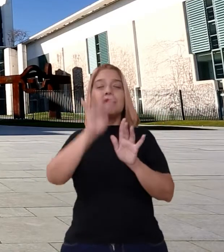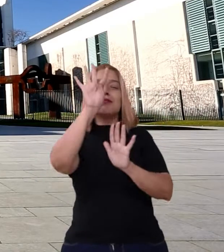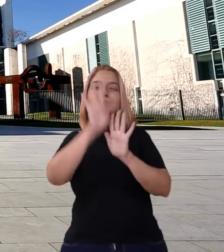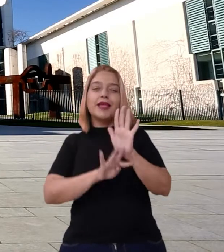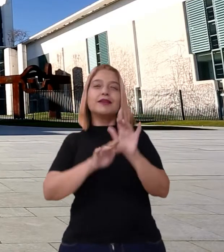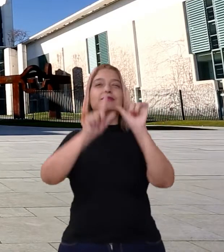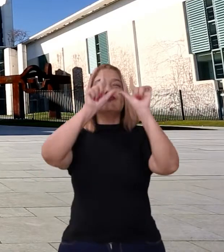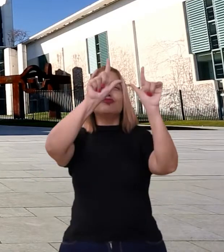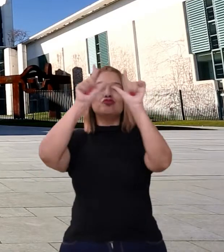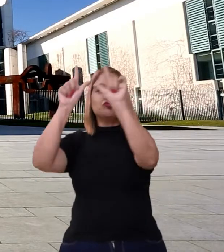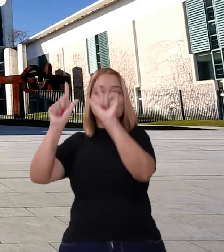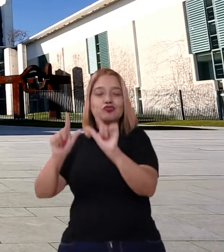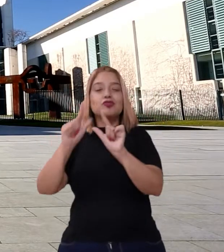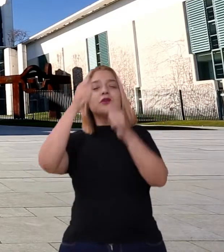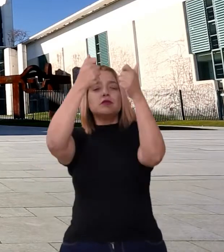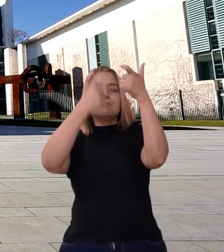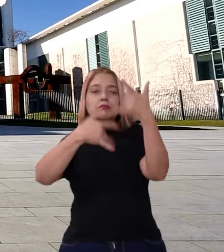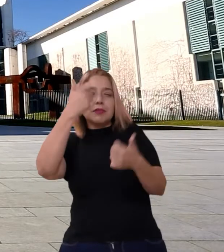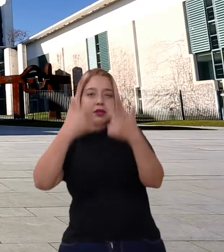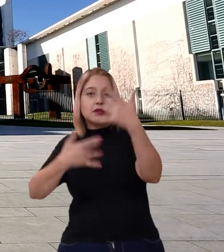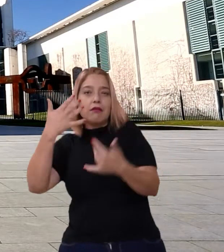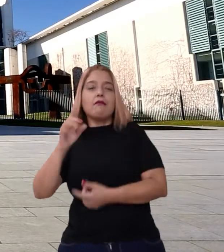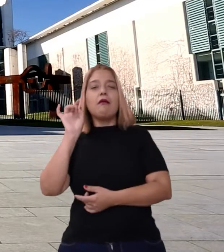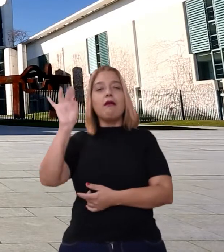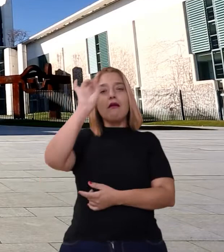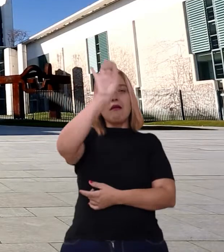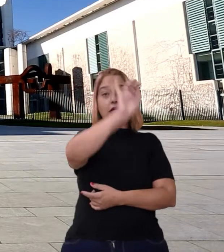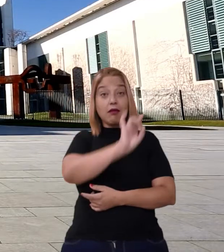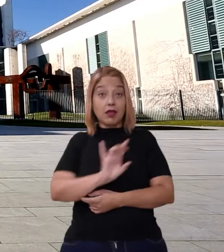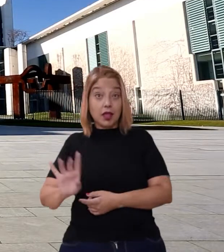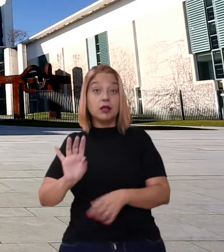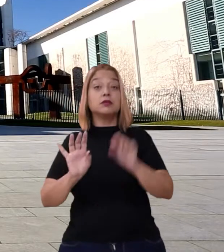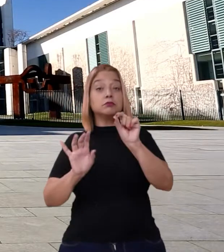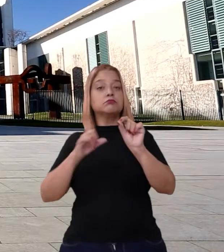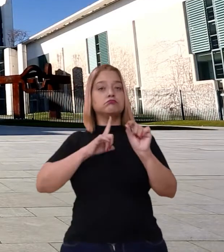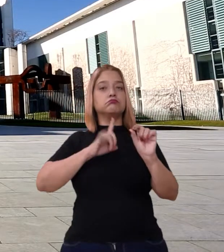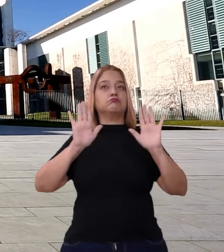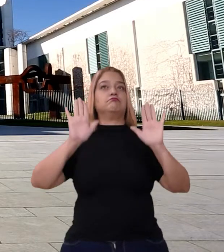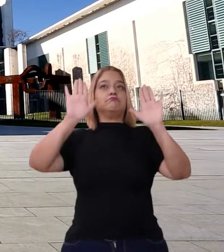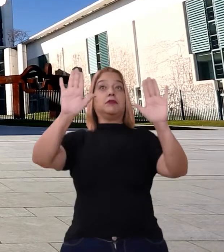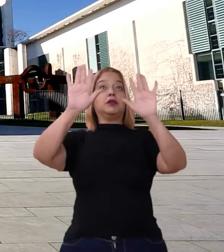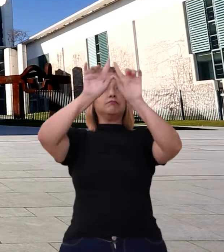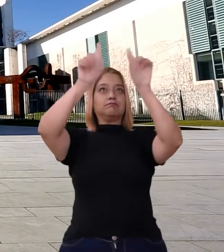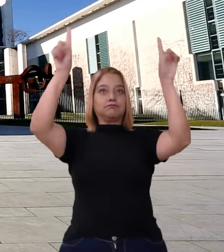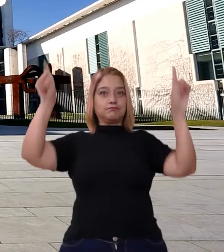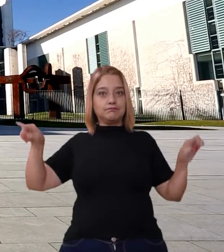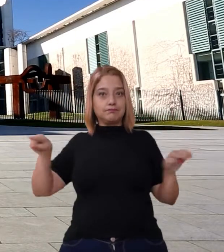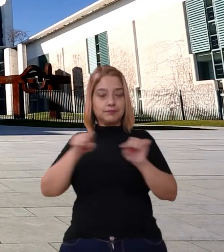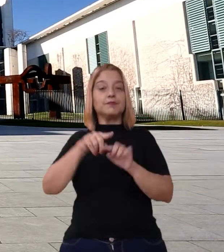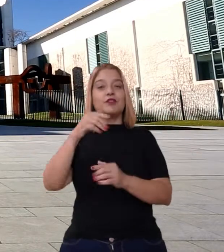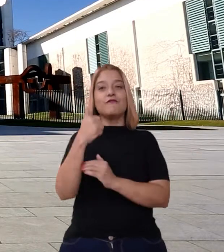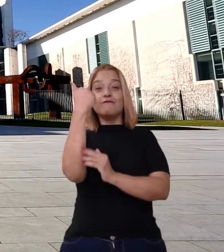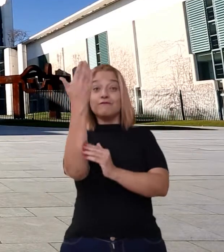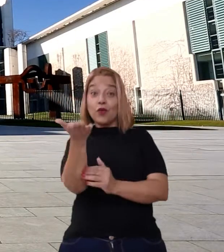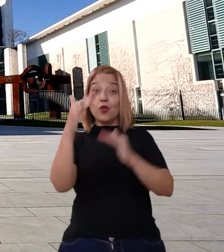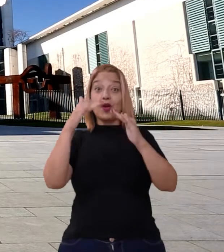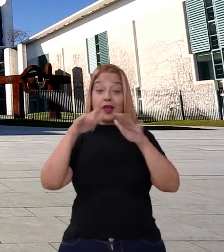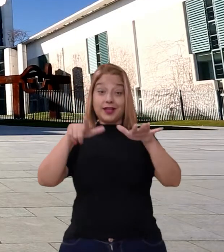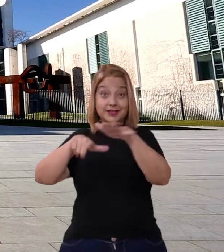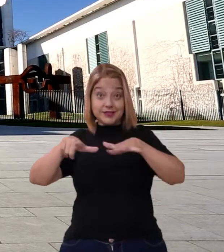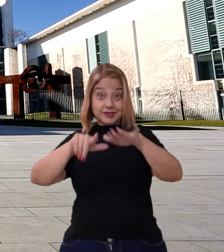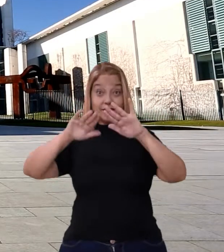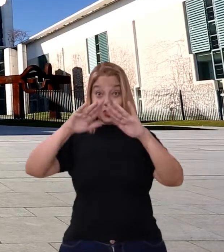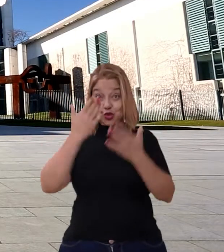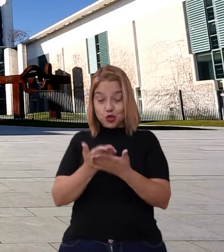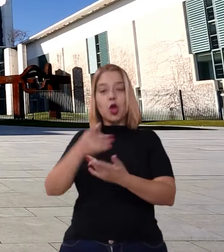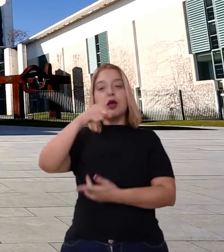pequenos textos explicativos acerca de cada uma delas. Deixe o painel na parede externa da sala de aula